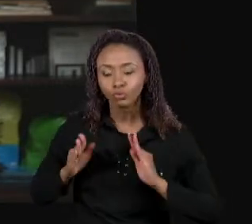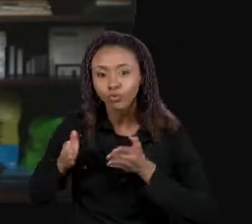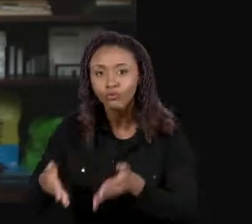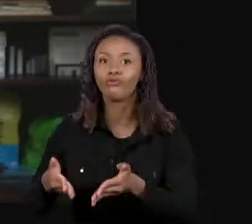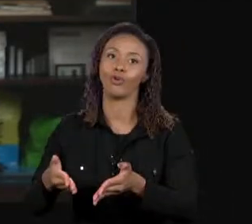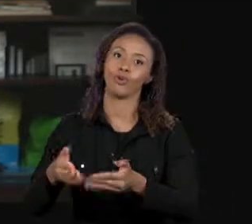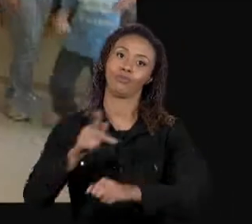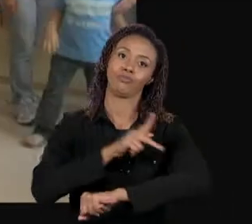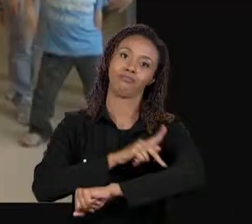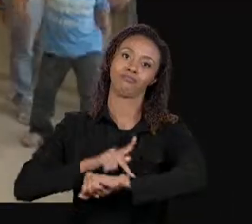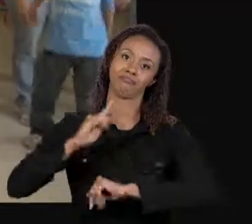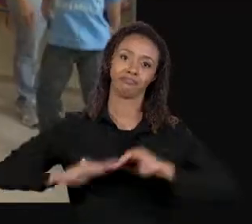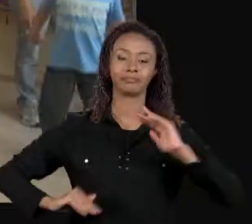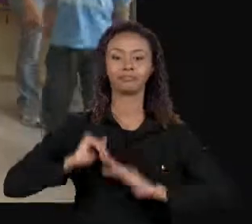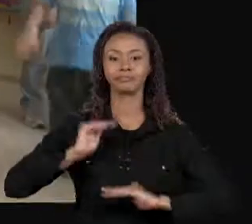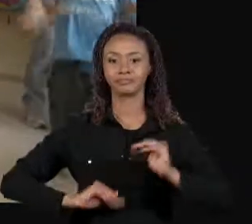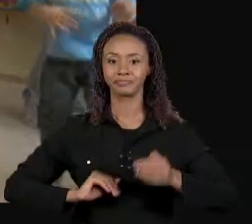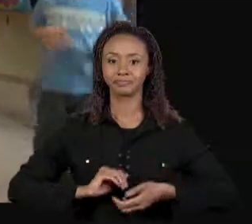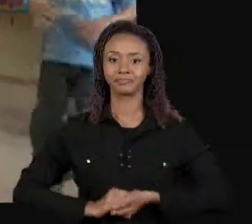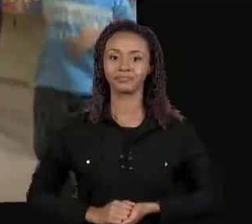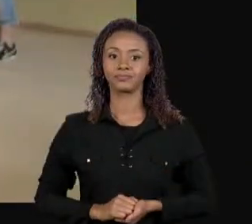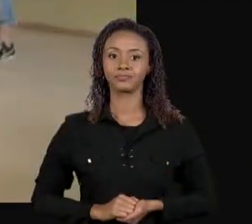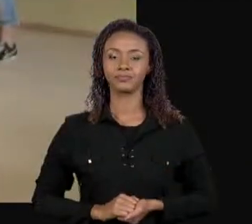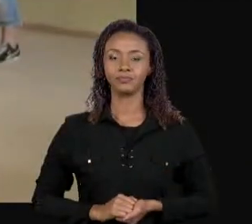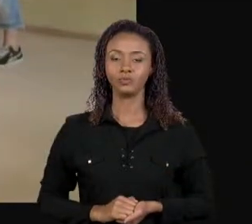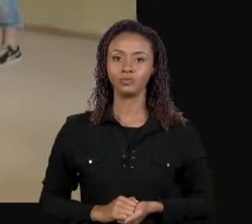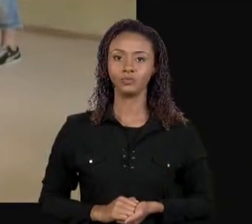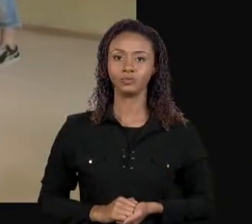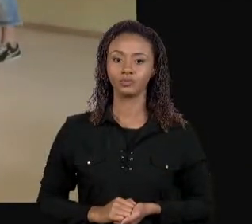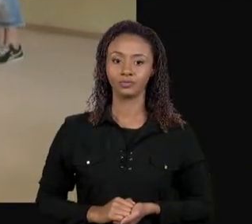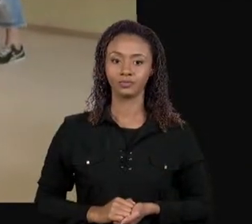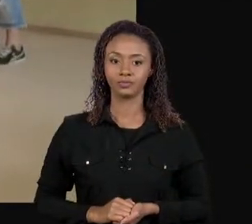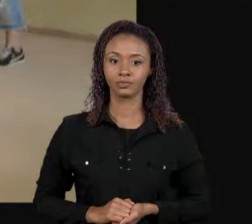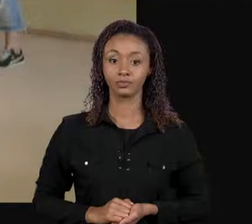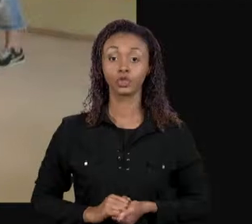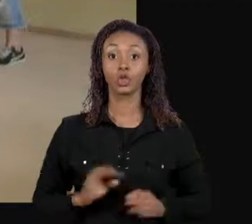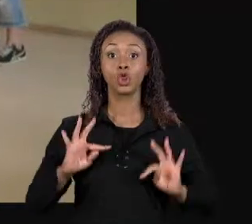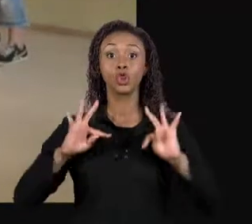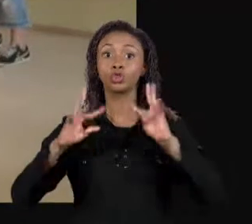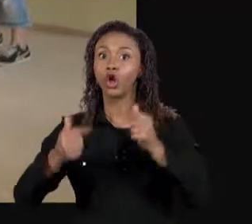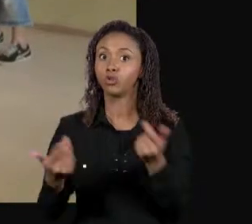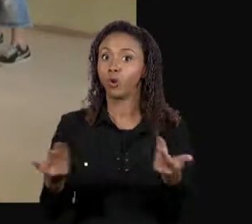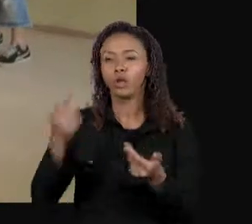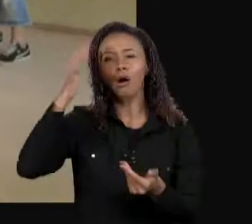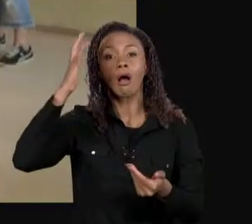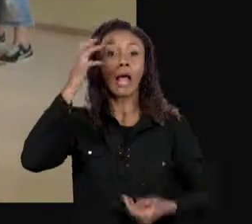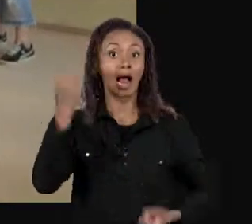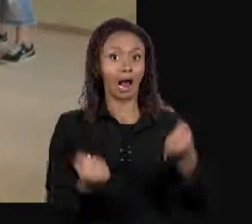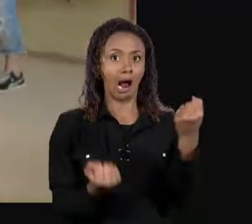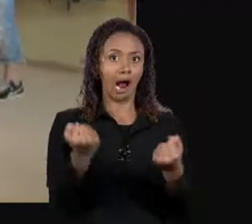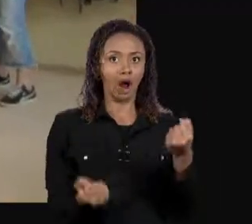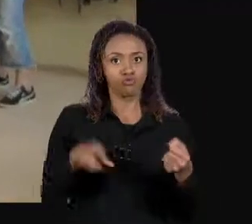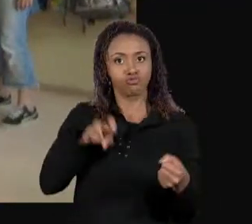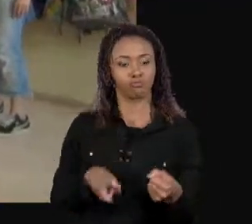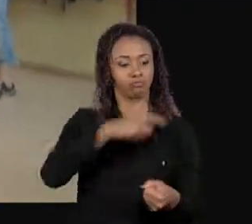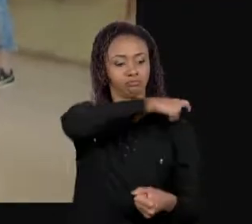ação pedagógica. Pega a chave do carro. Vamos pôr o cinto? Vamos embora?